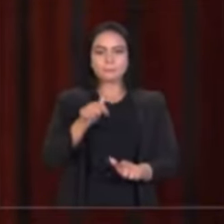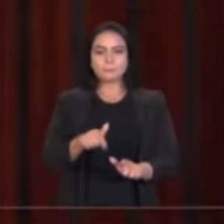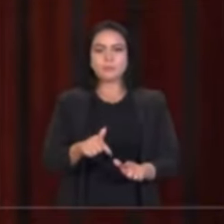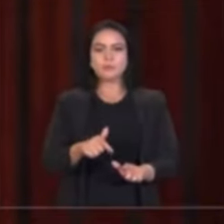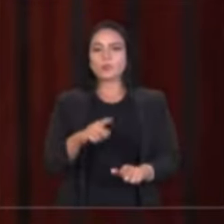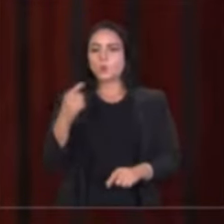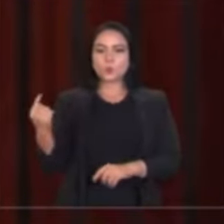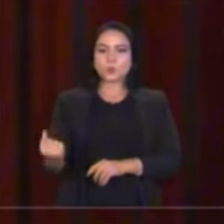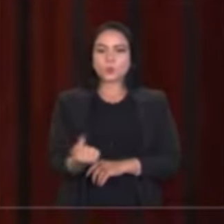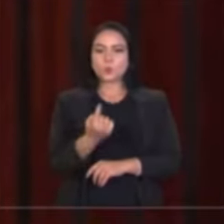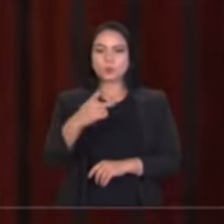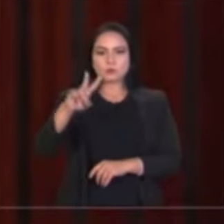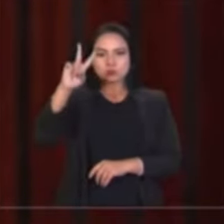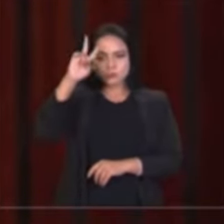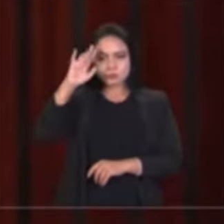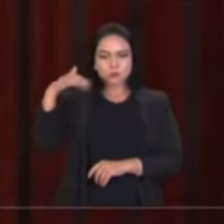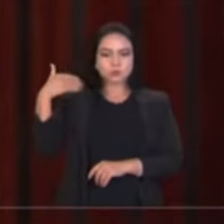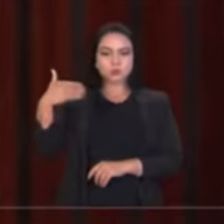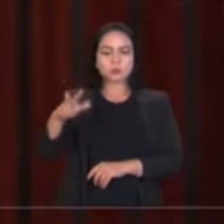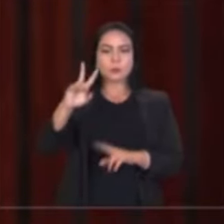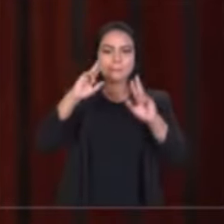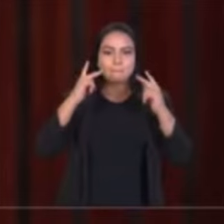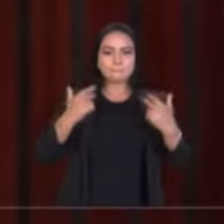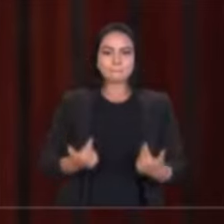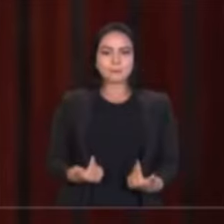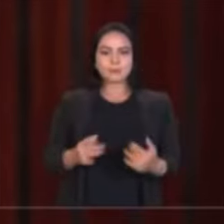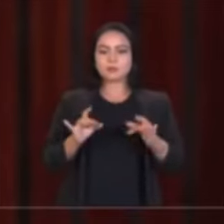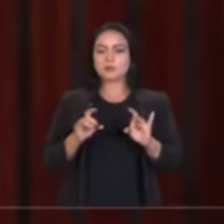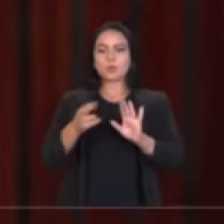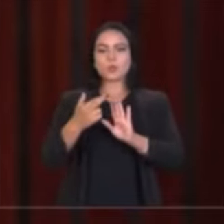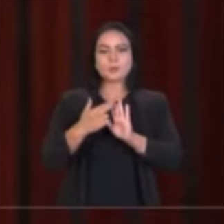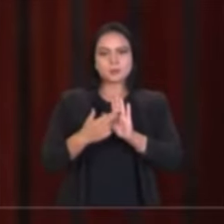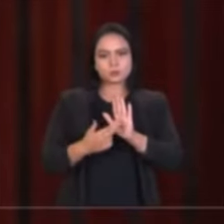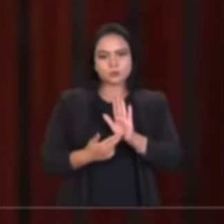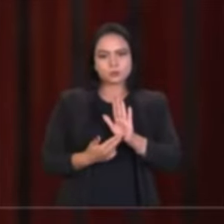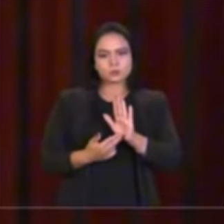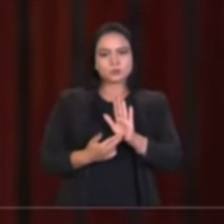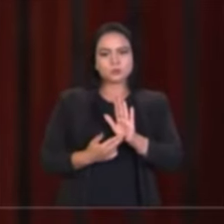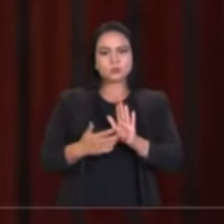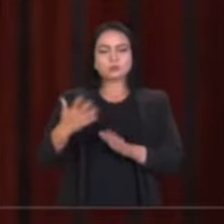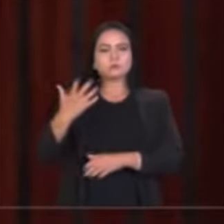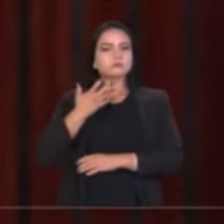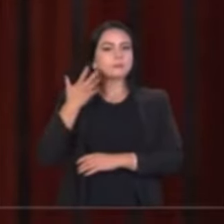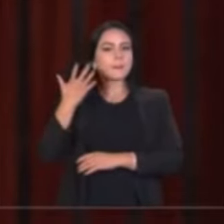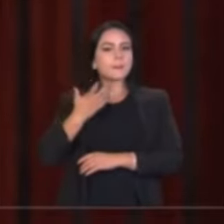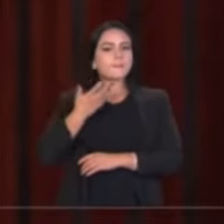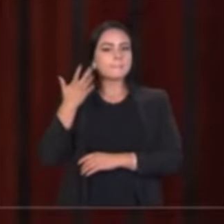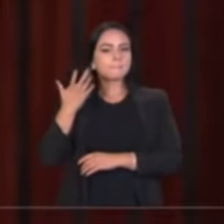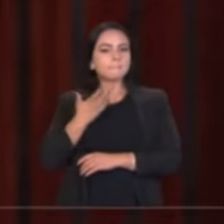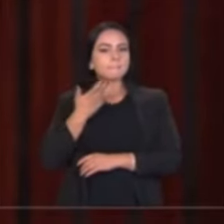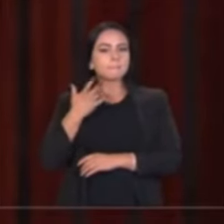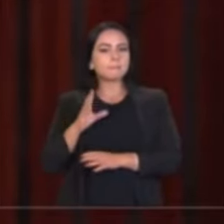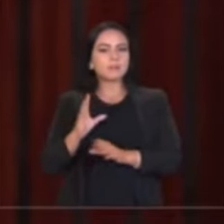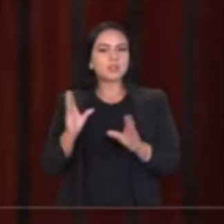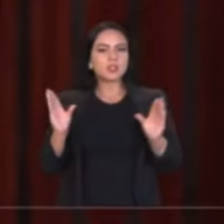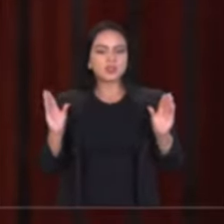o único na história da humanidade a não ser regulamentado. Com um discurso